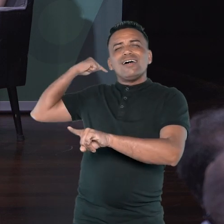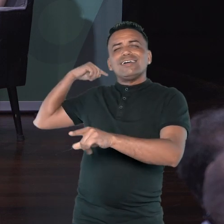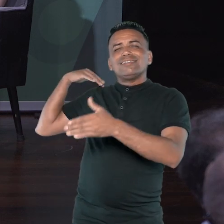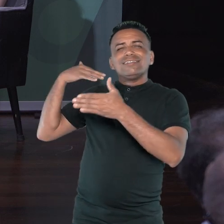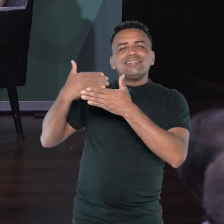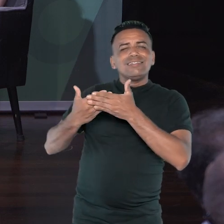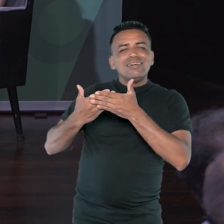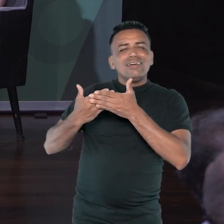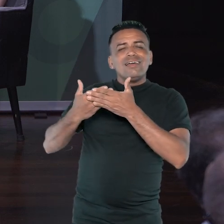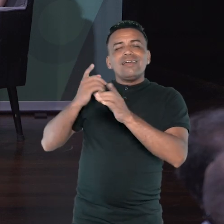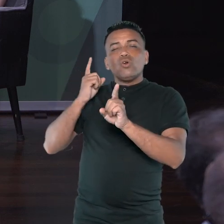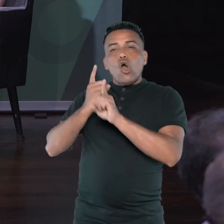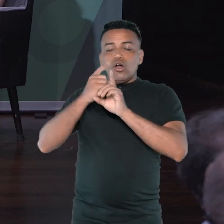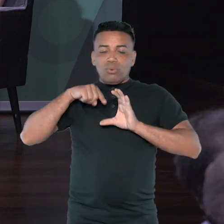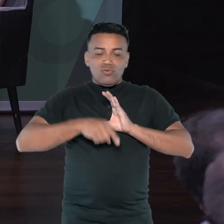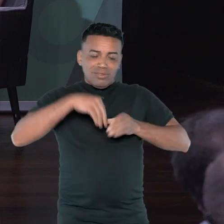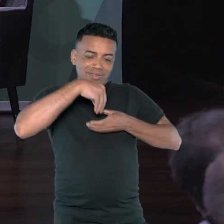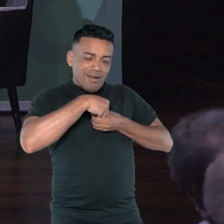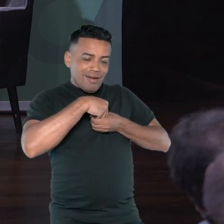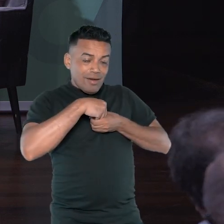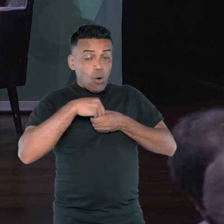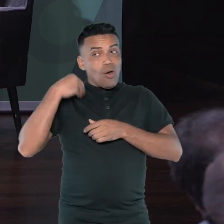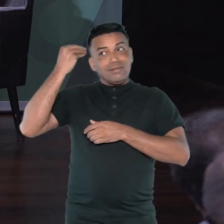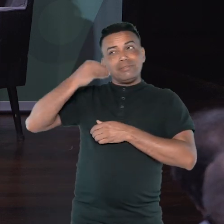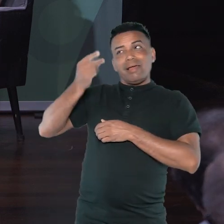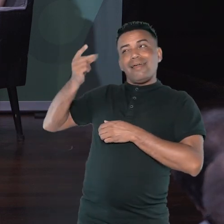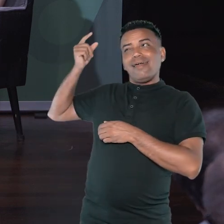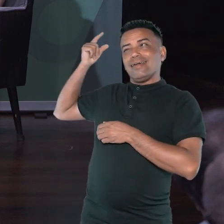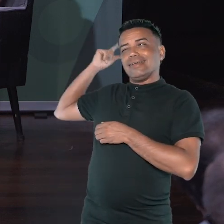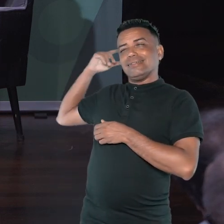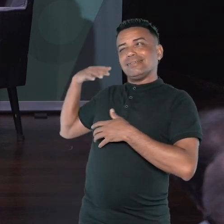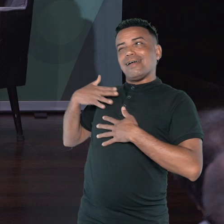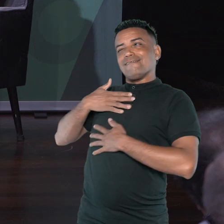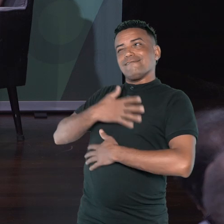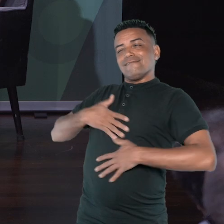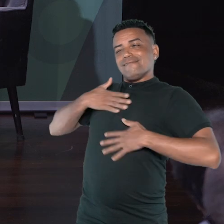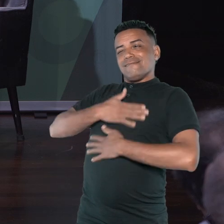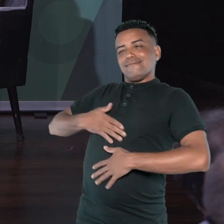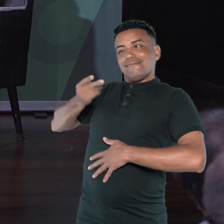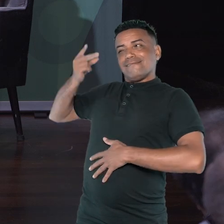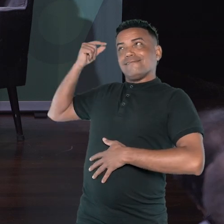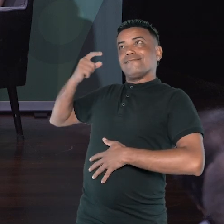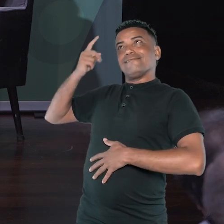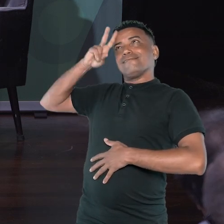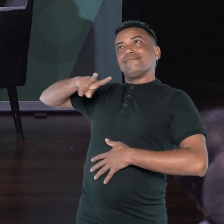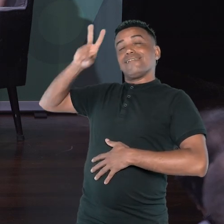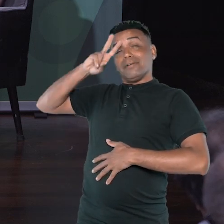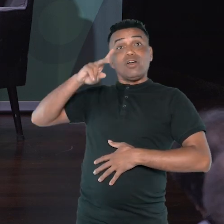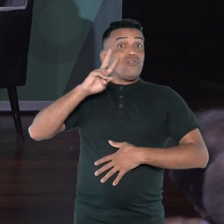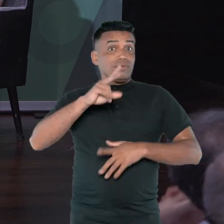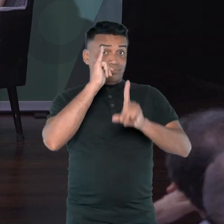consigo mesmo, um reencontro com experiências antigas de satisfação. A gente vê essas